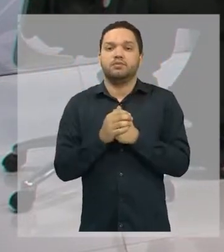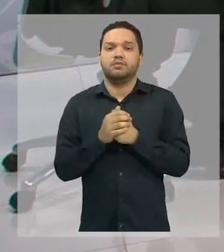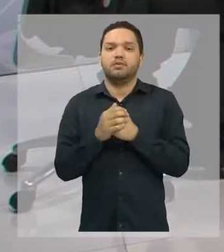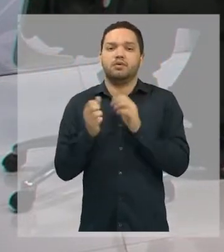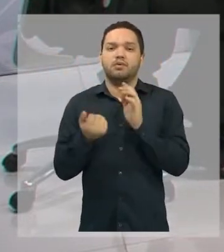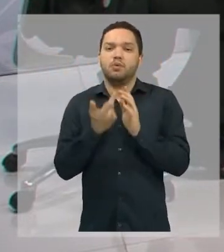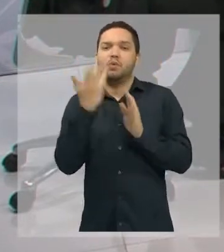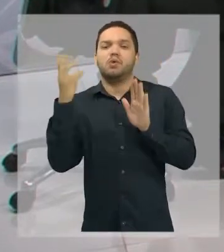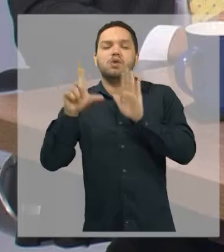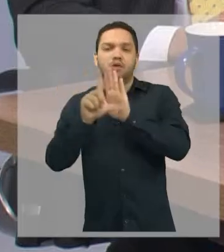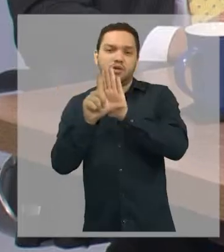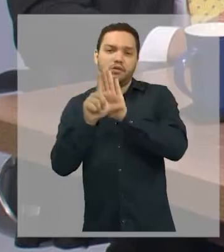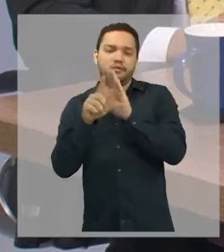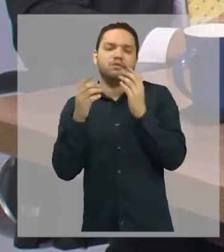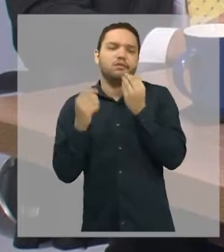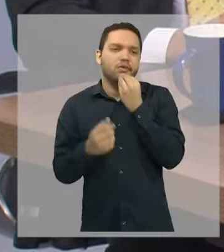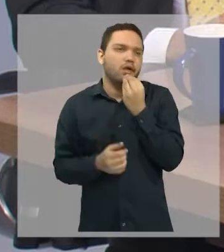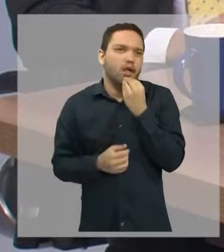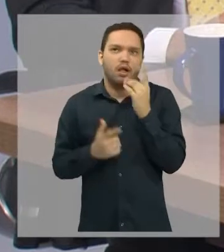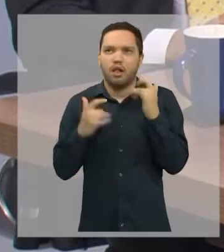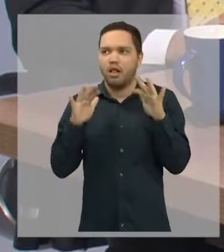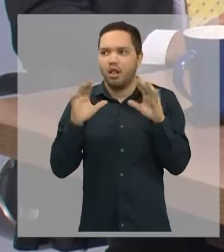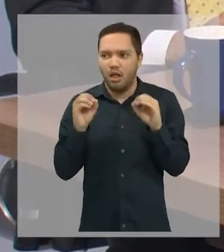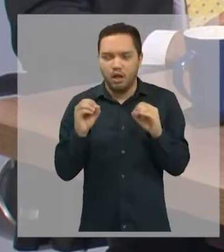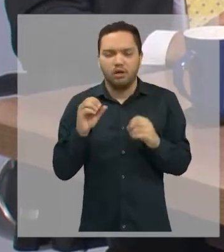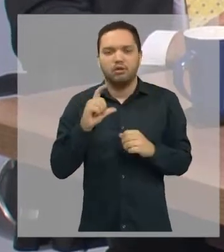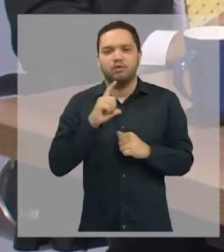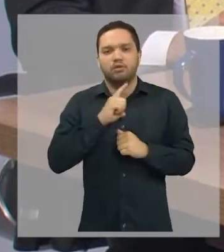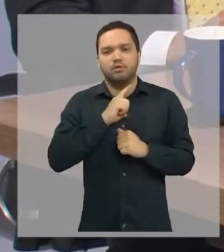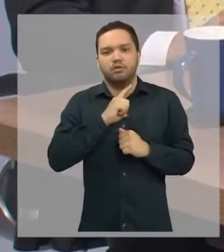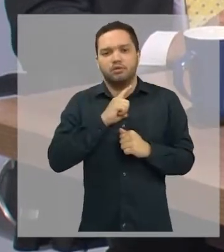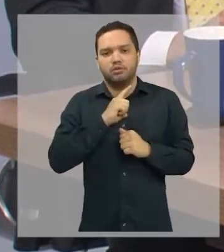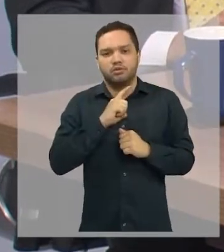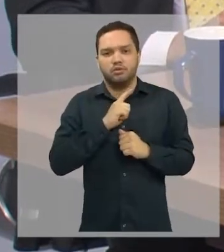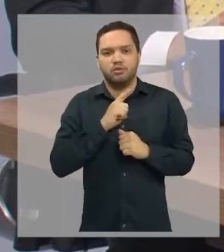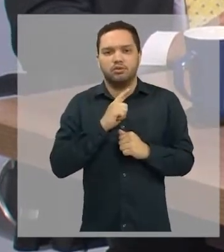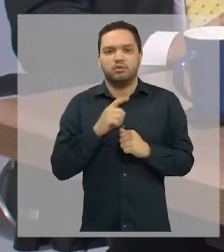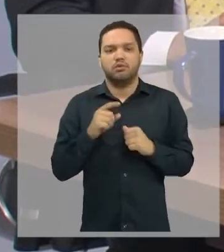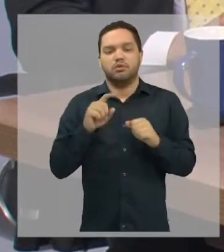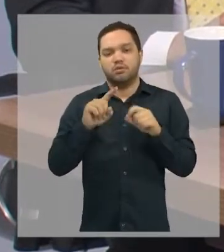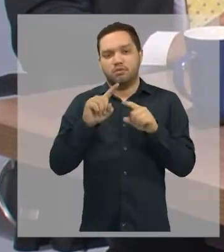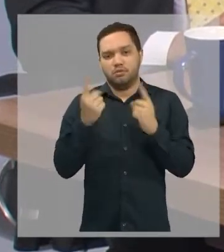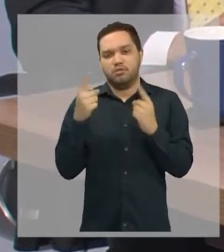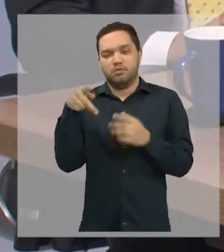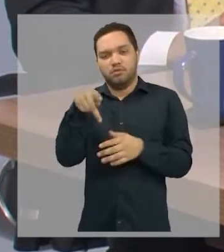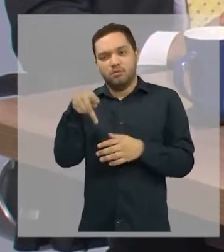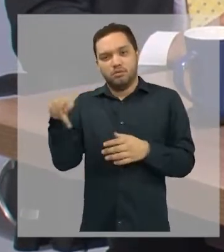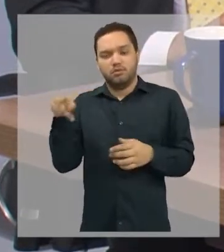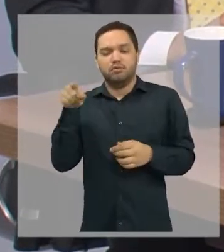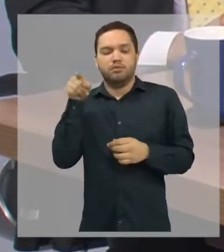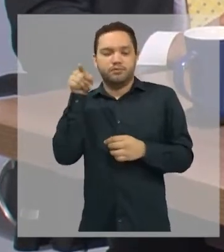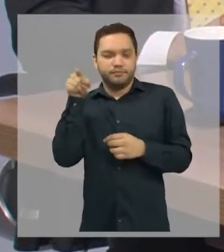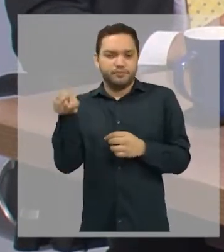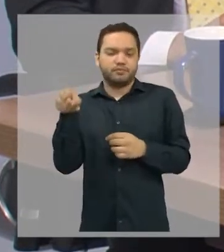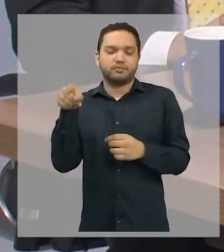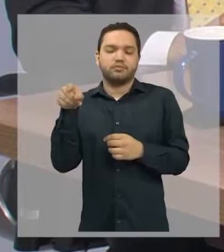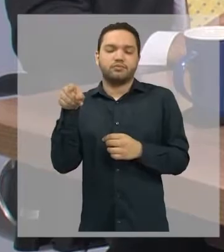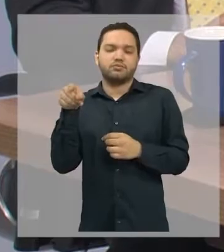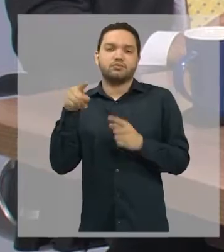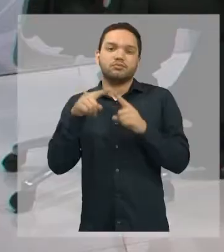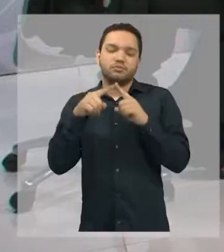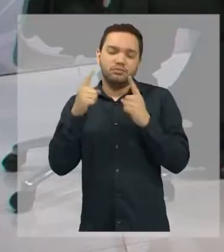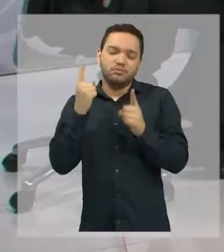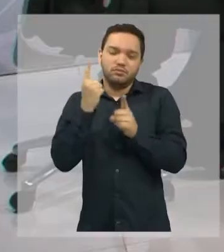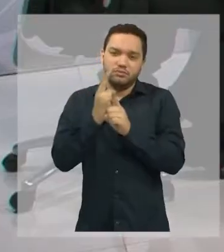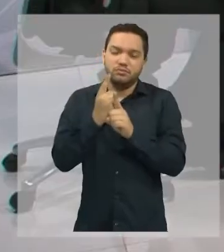produção legislativa, claramente você encontra que, embora alguma seja de competência exclusiva da Presidência da República, ou seja, do Poder